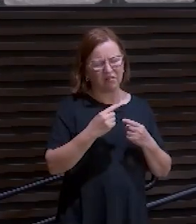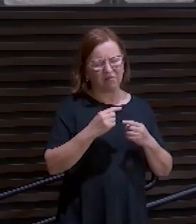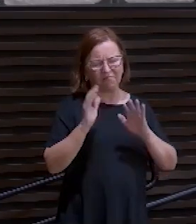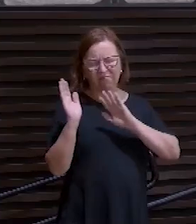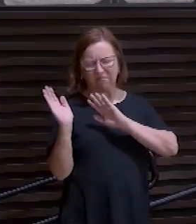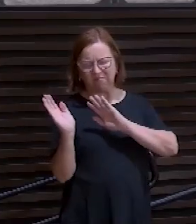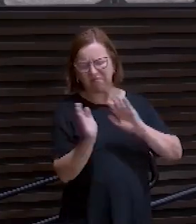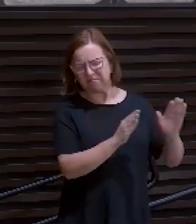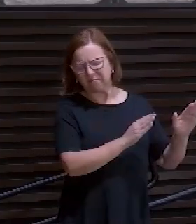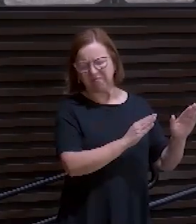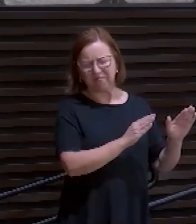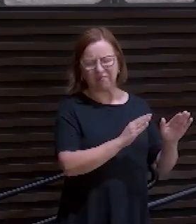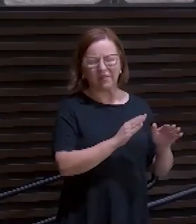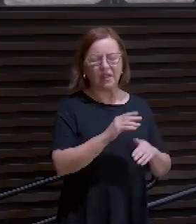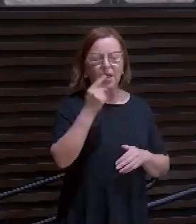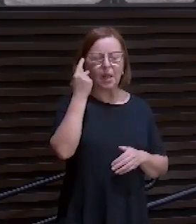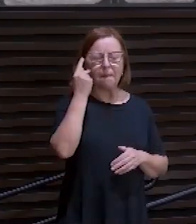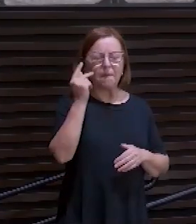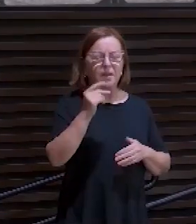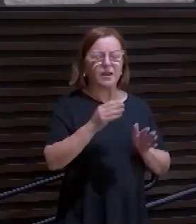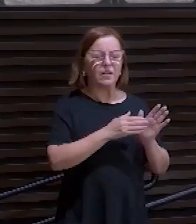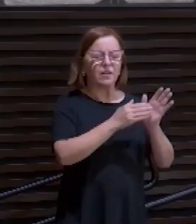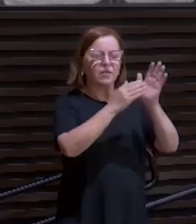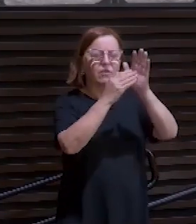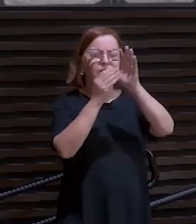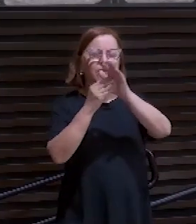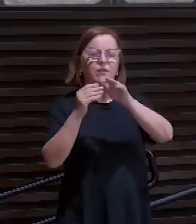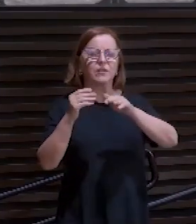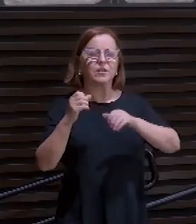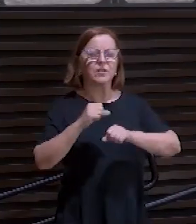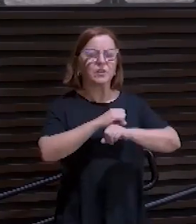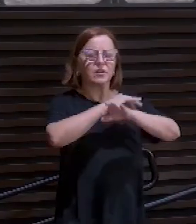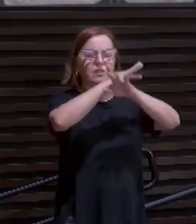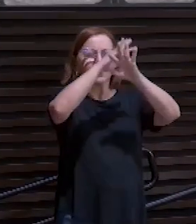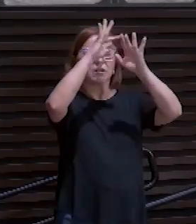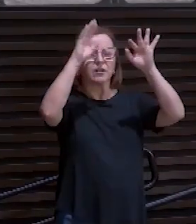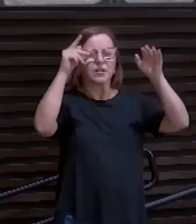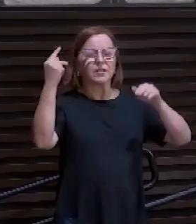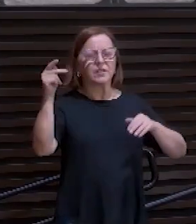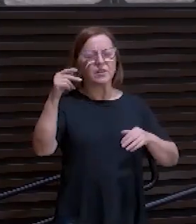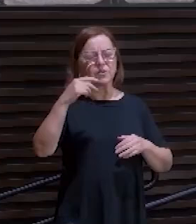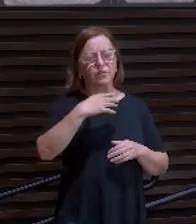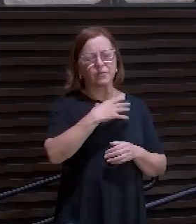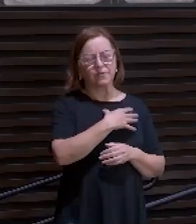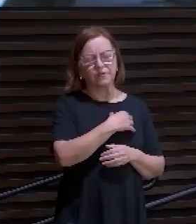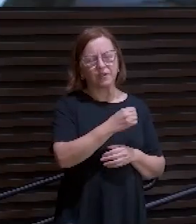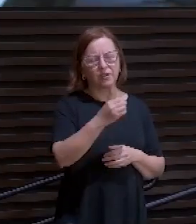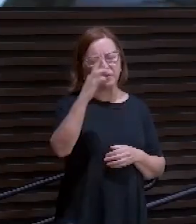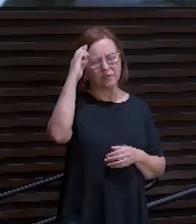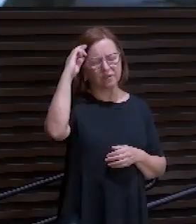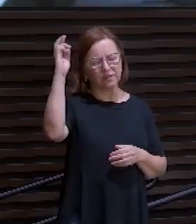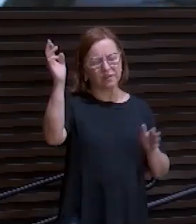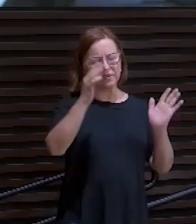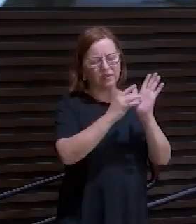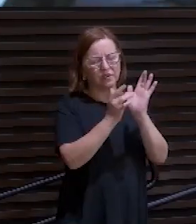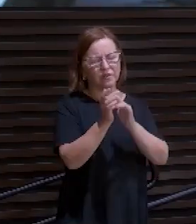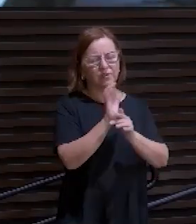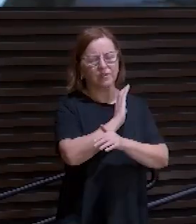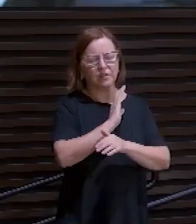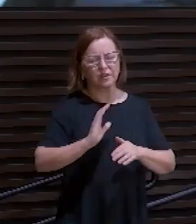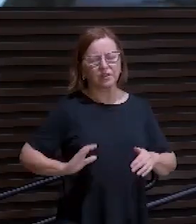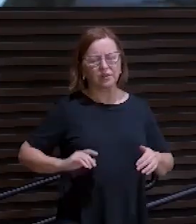noite, para o louvor da glória do Teu Filho, o Senhor Jesus Cristo, e para o bem do Teu